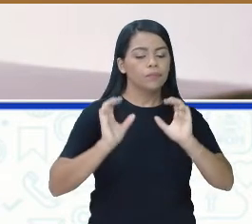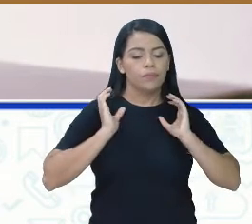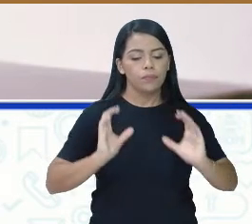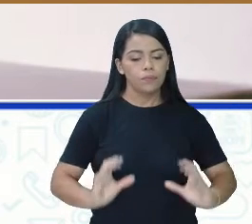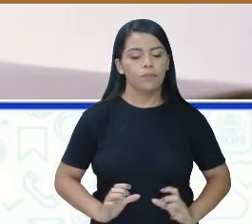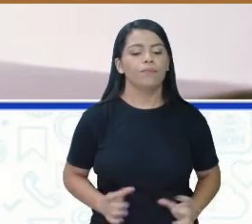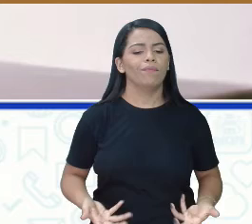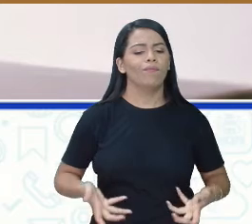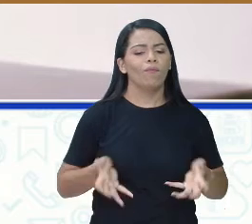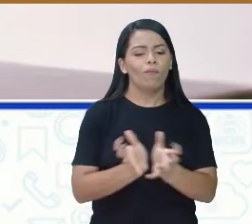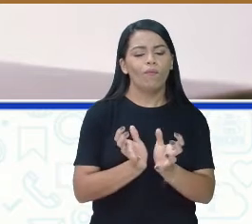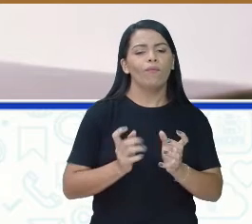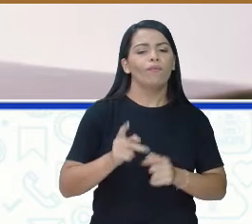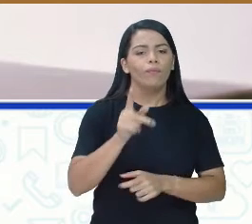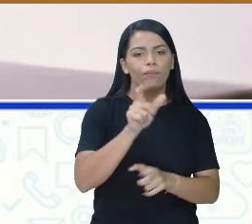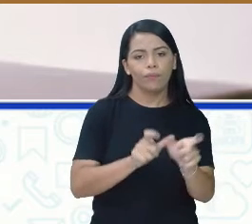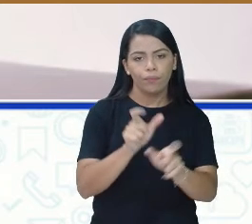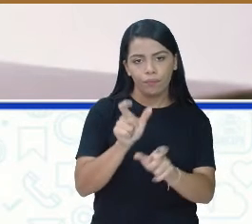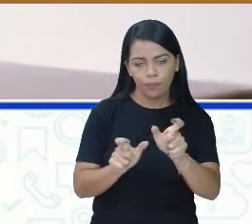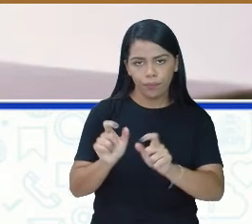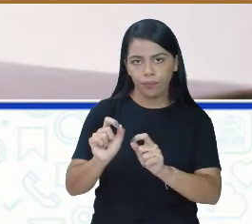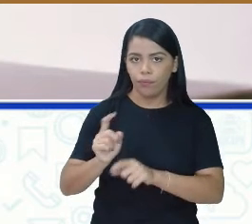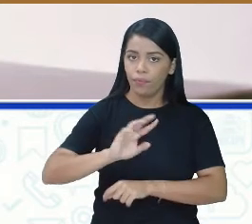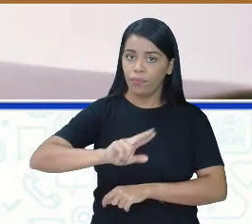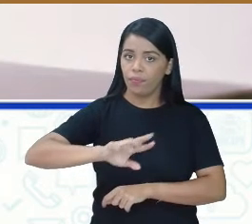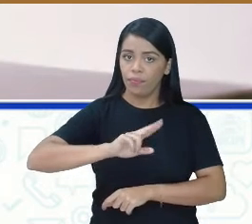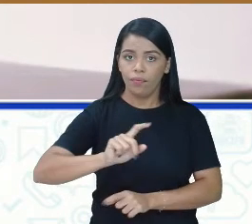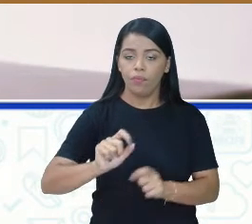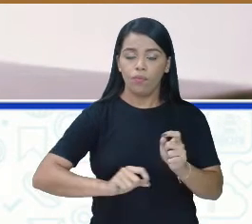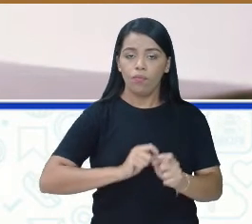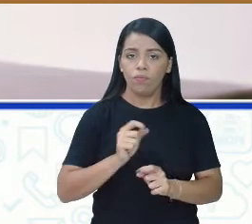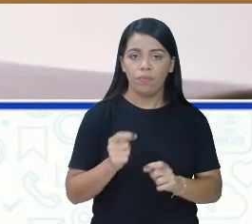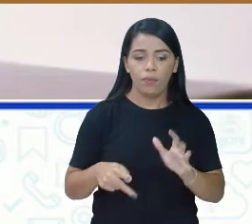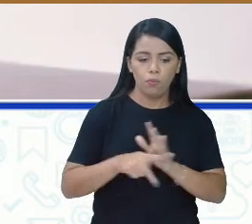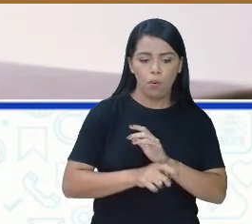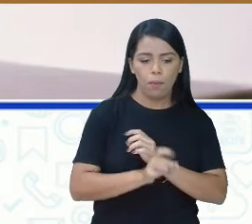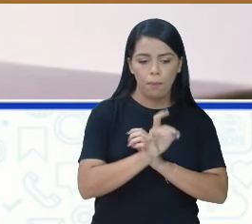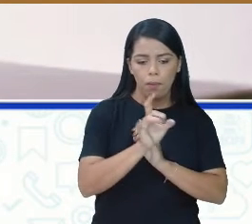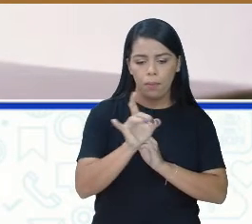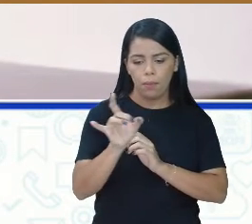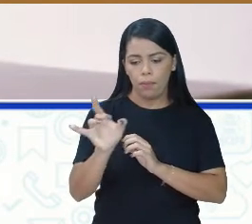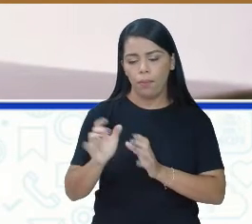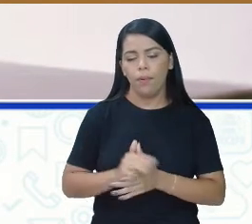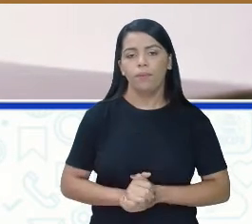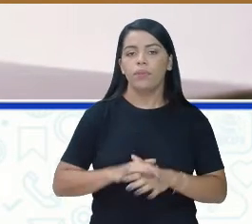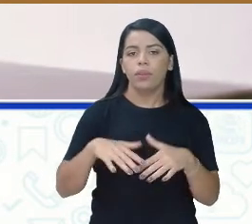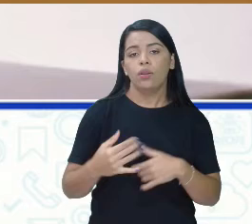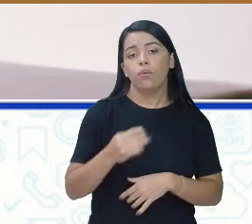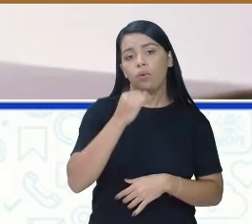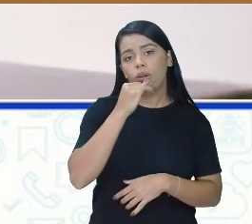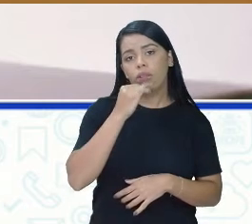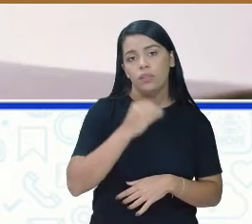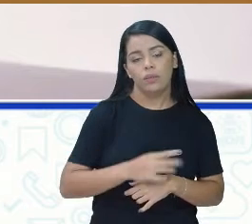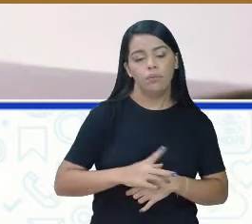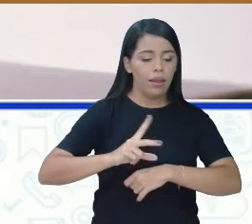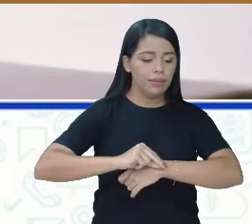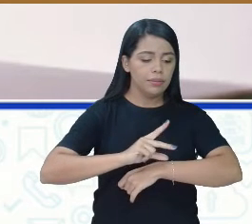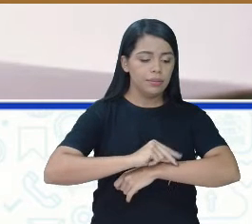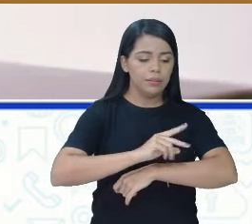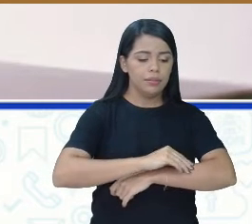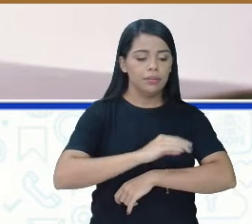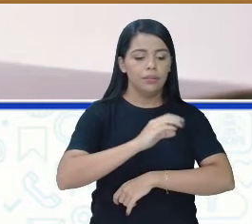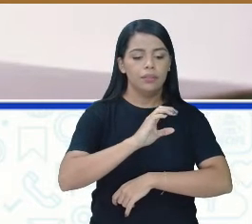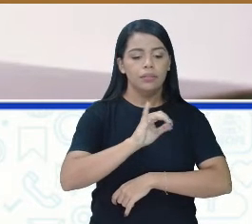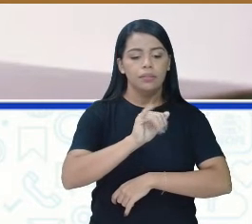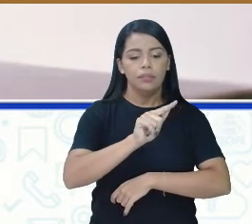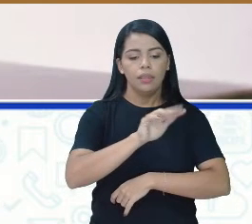de um conjunto de pessoas e não de forma individualizada. Por exemplo, a cigarra representa os